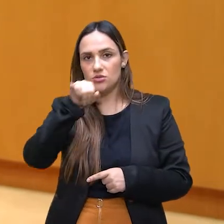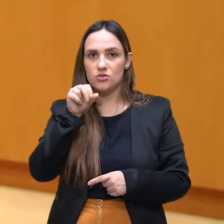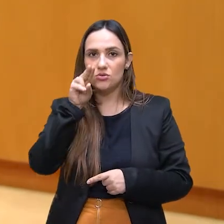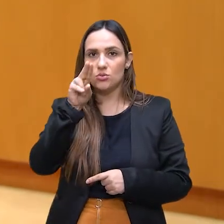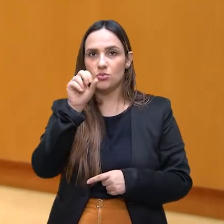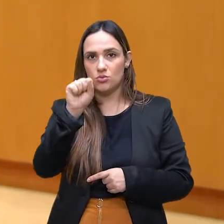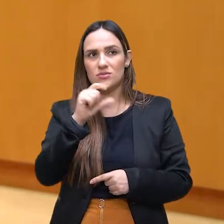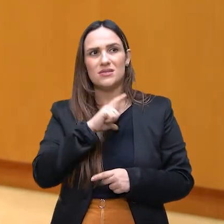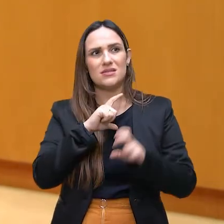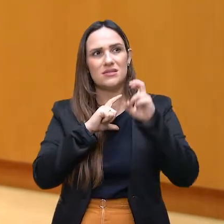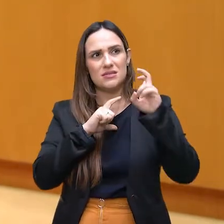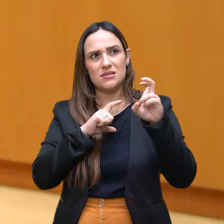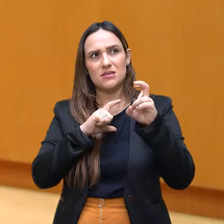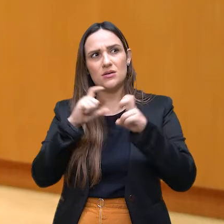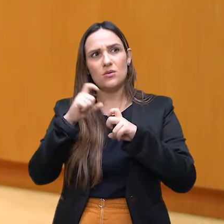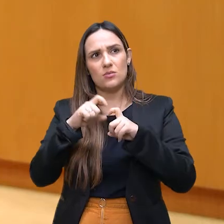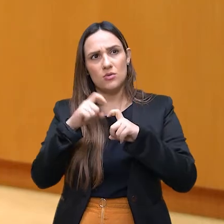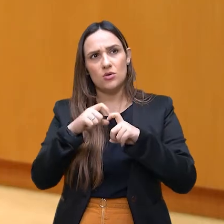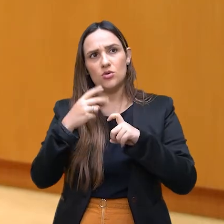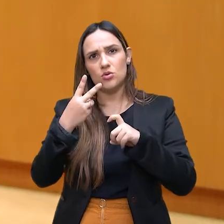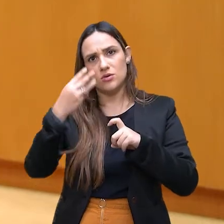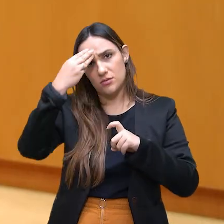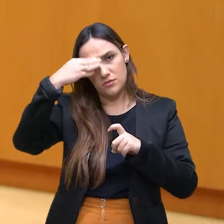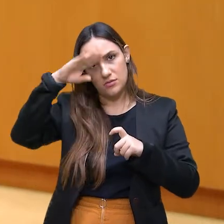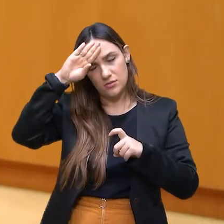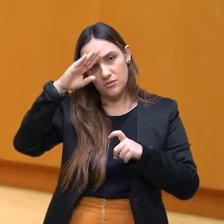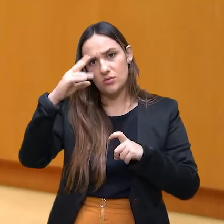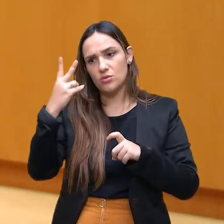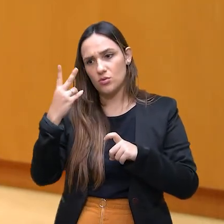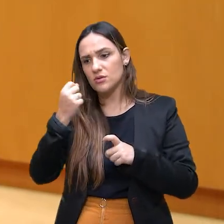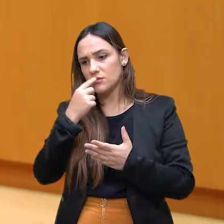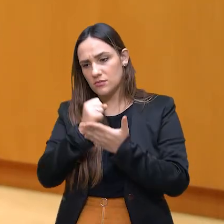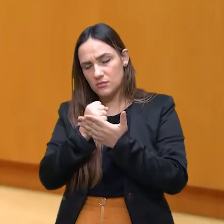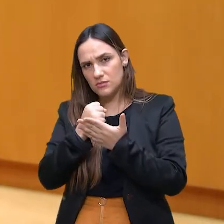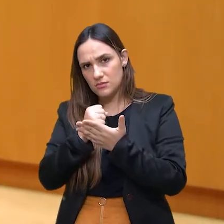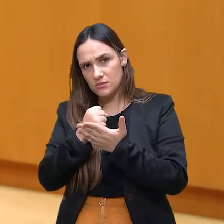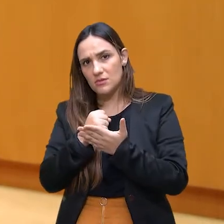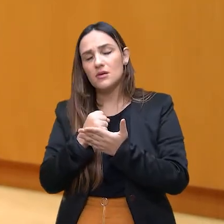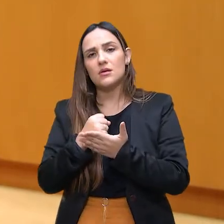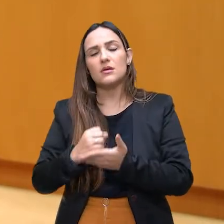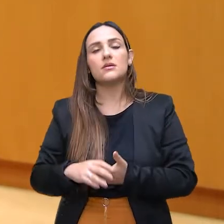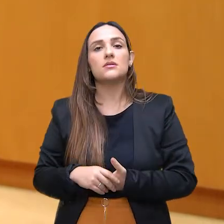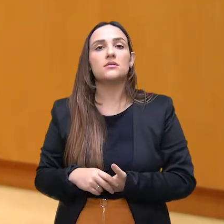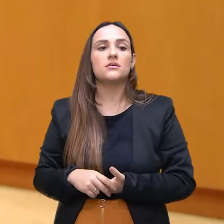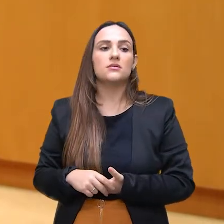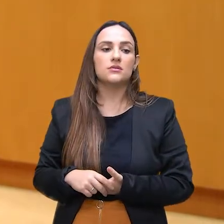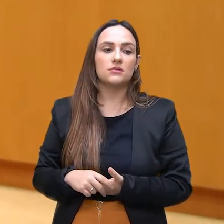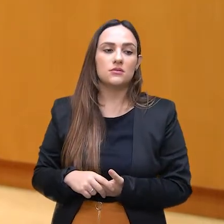5 médicos, 2 enfermeiros, 2 enfermeiras, 2 farmacêuticos,